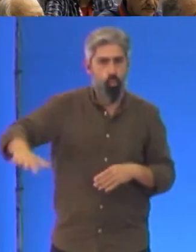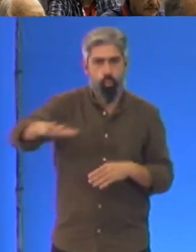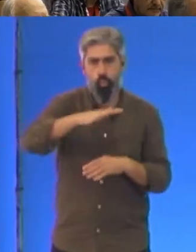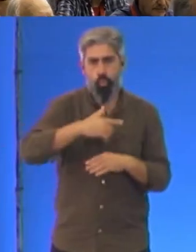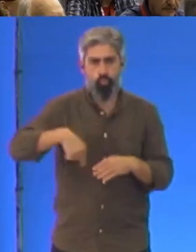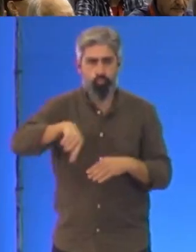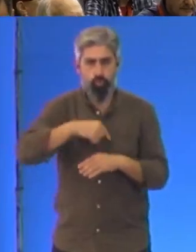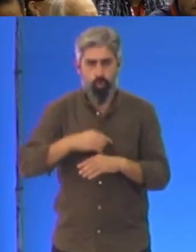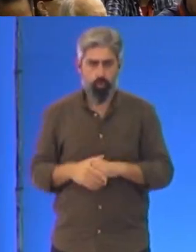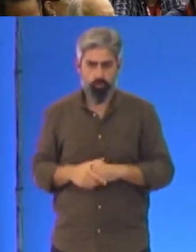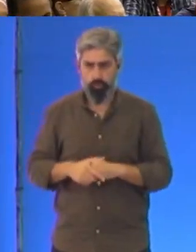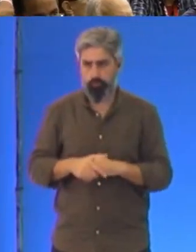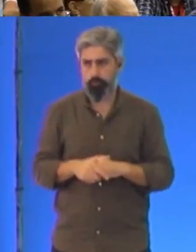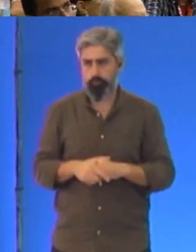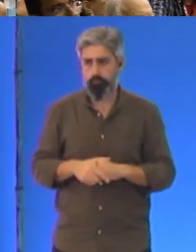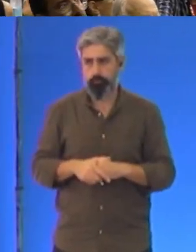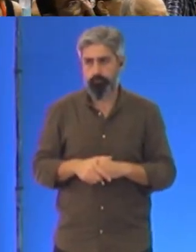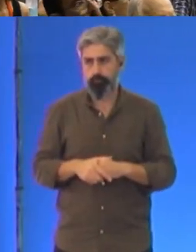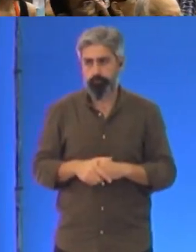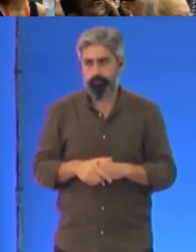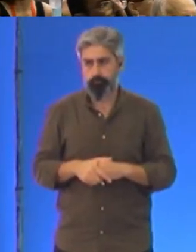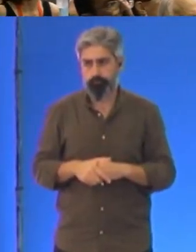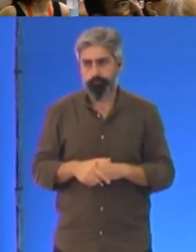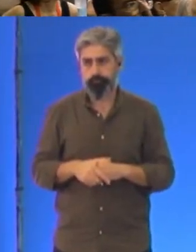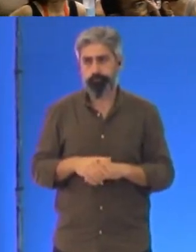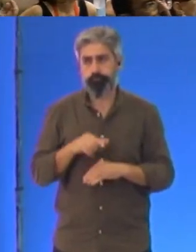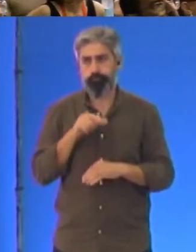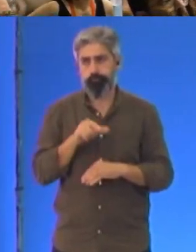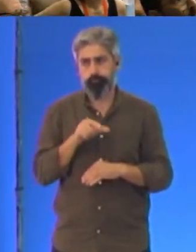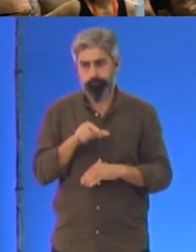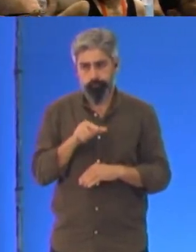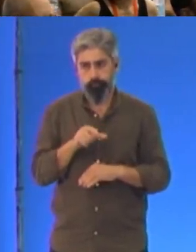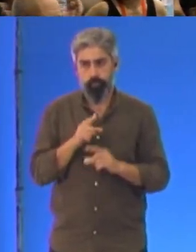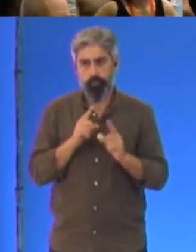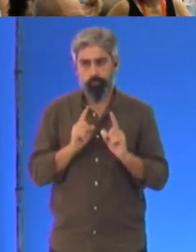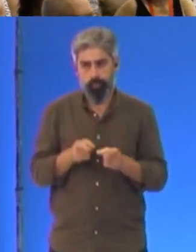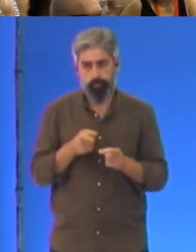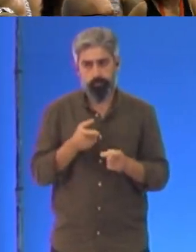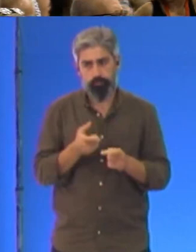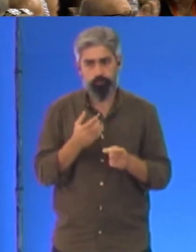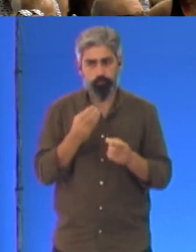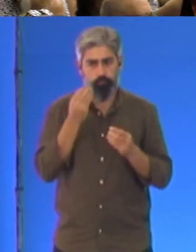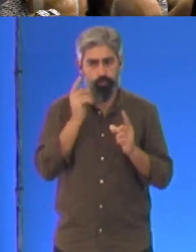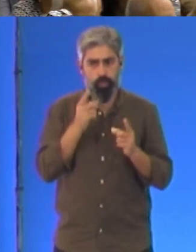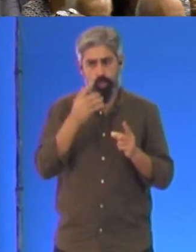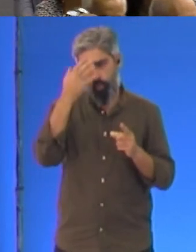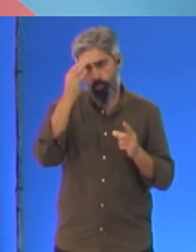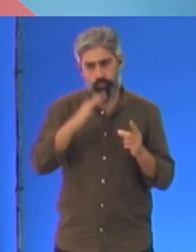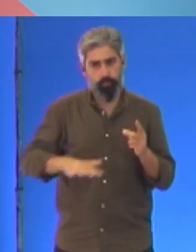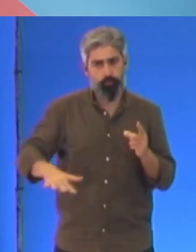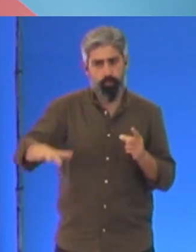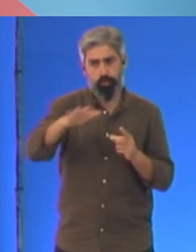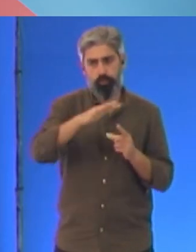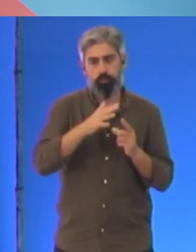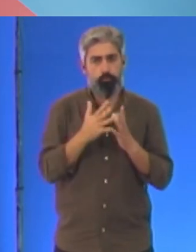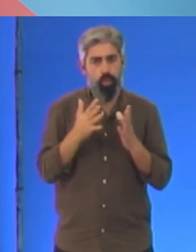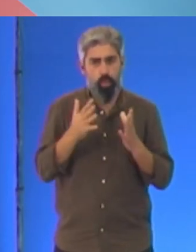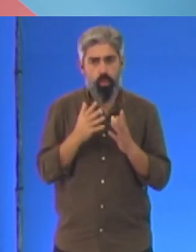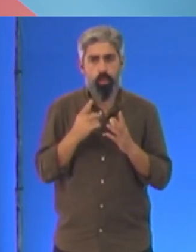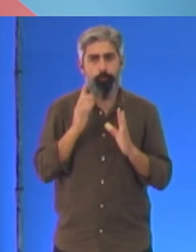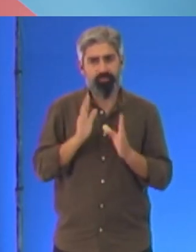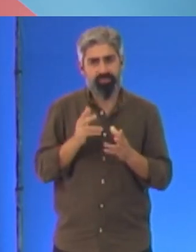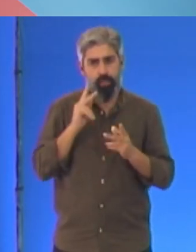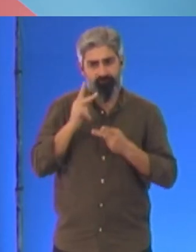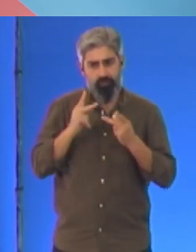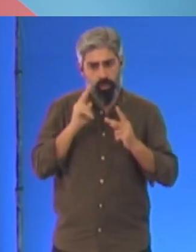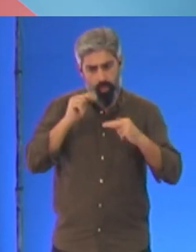nós e este começa a ser este começa a ser um padrão de comportamento não avaliar